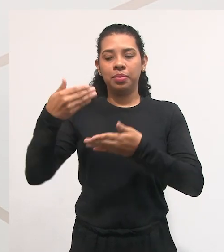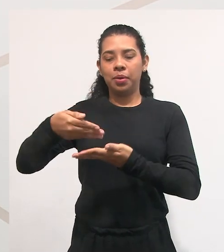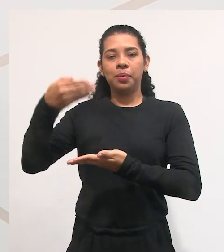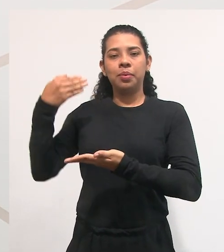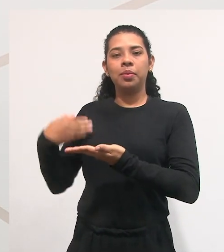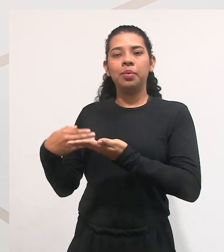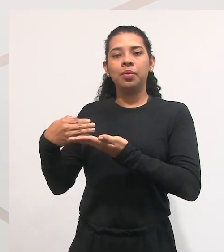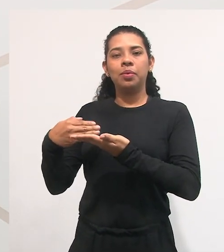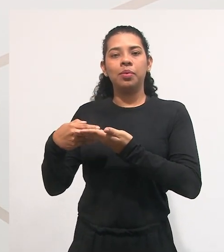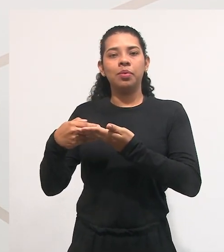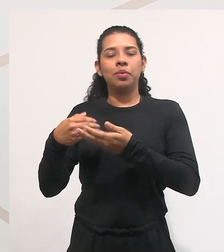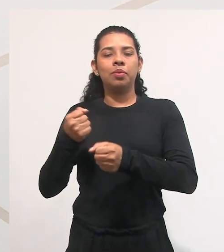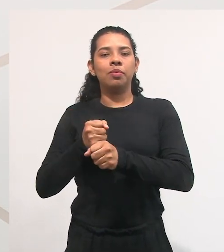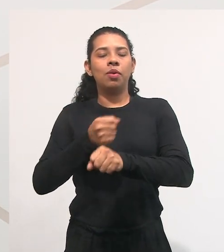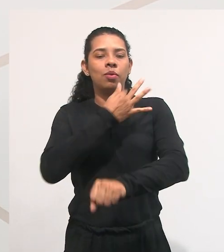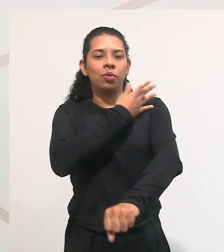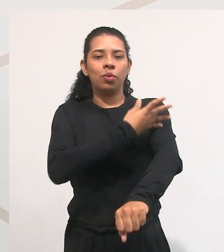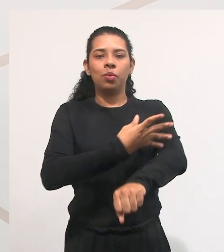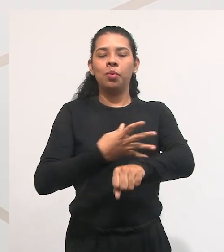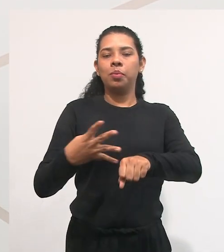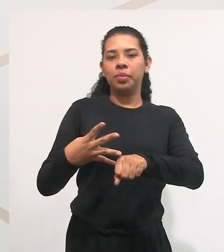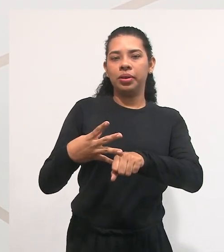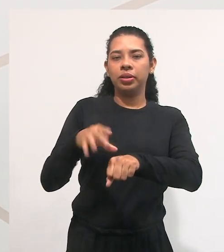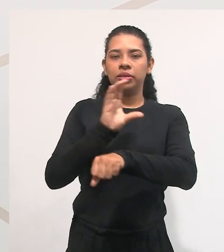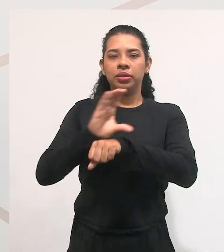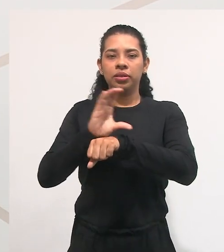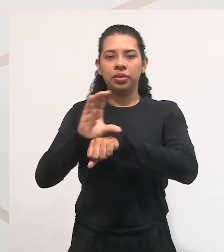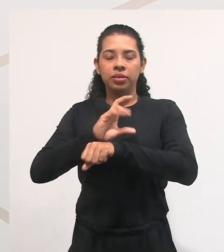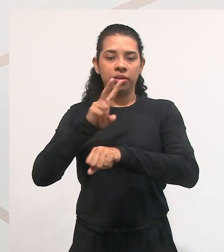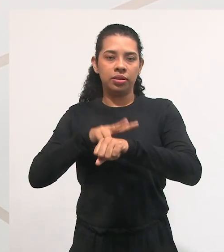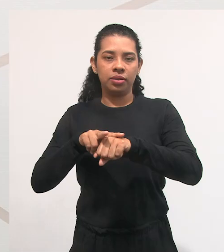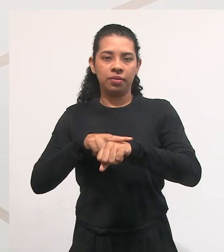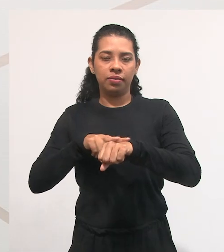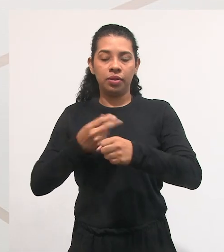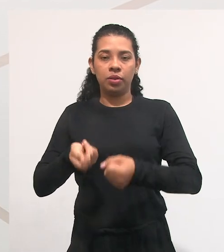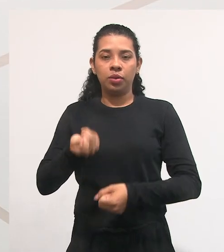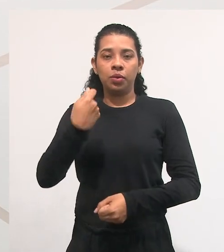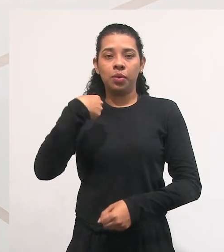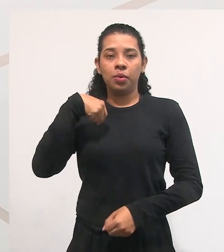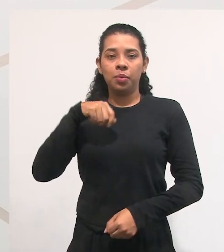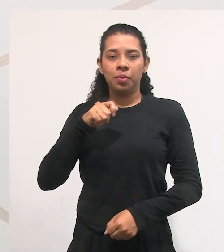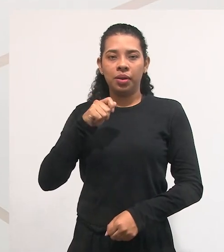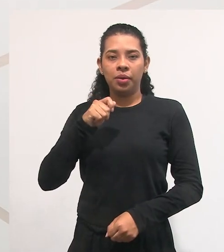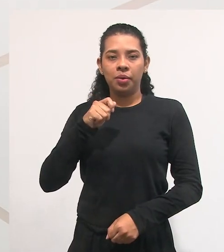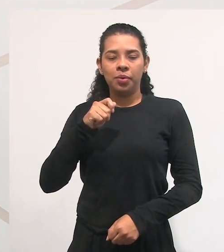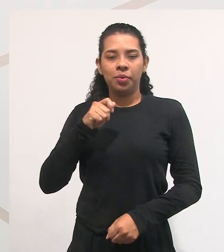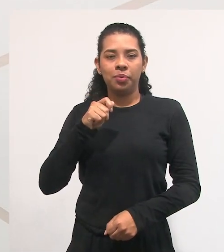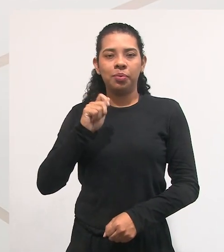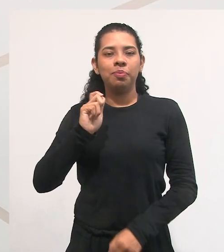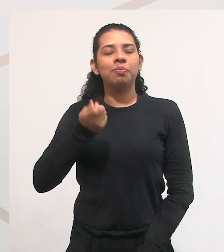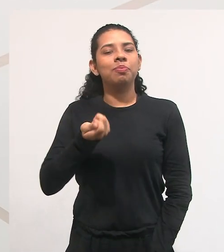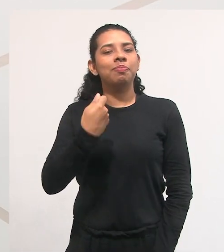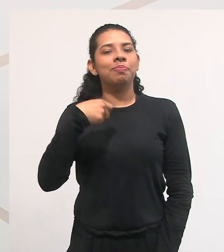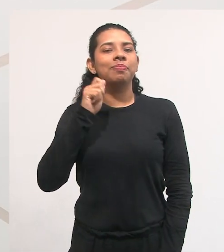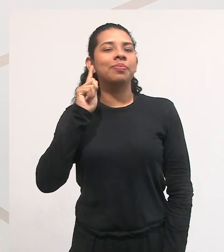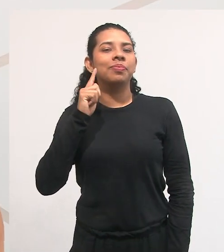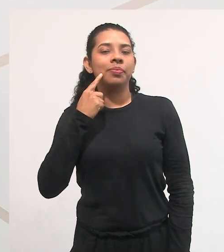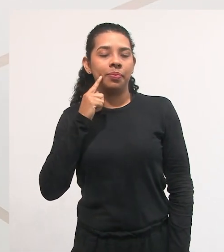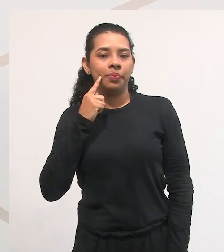a plotagem com temas em cinza, branco e verde. E o meu sinal para a comunidade Libras é